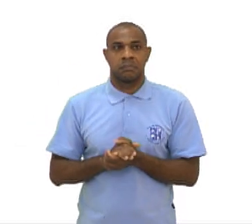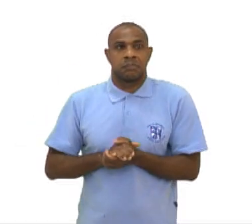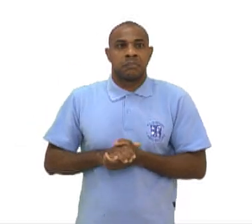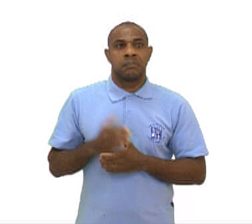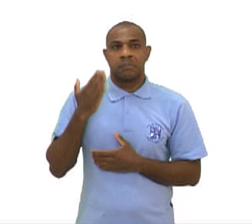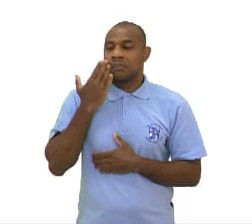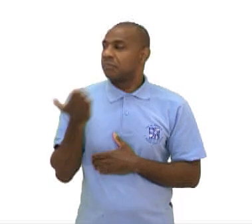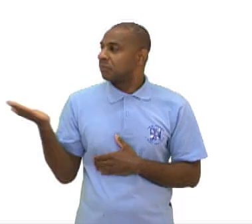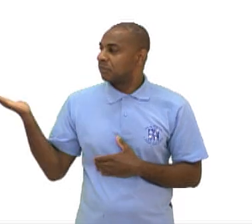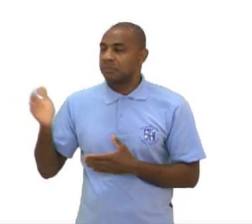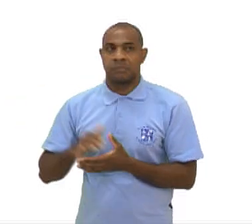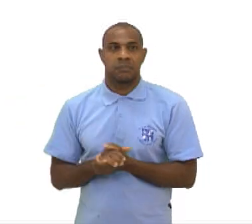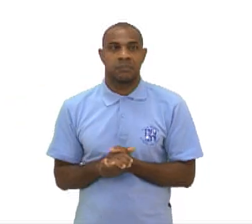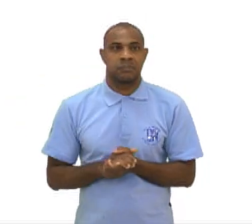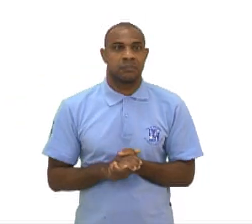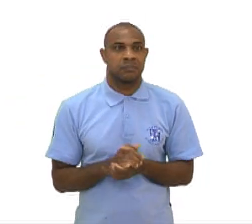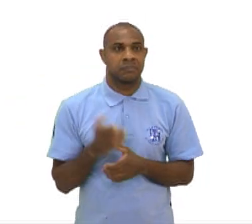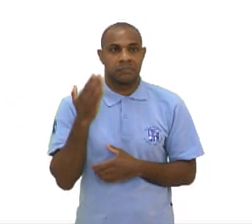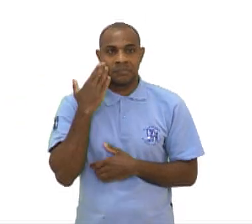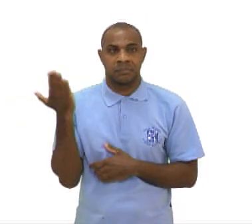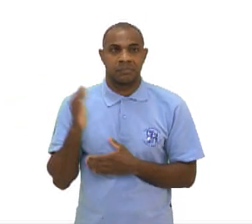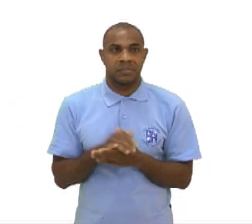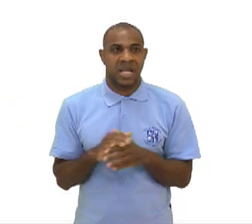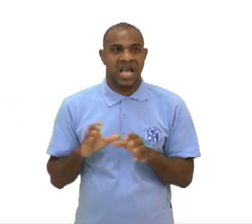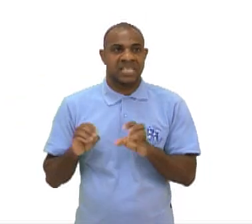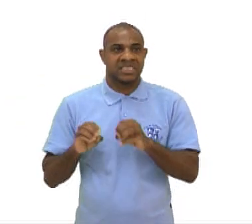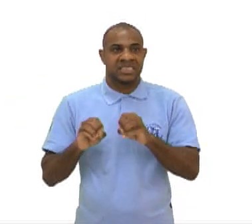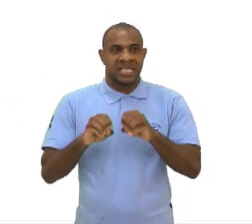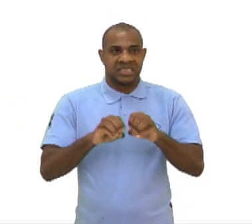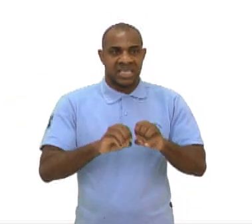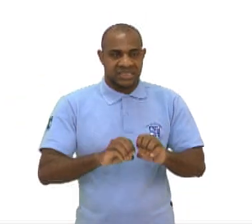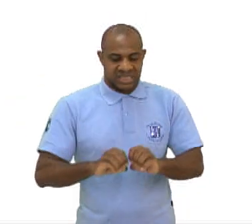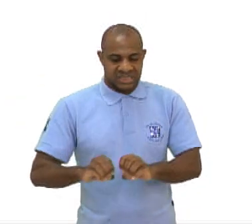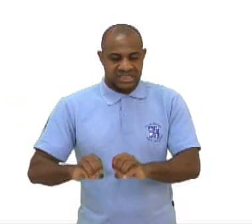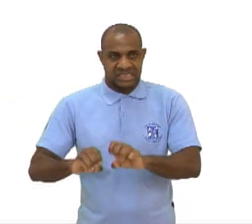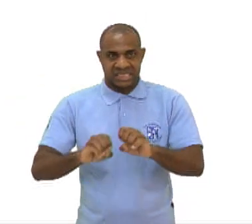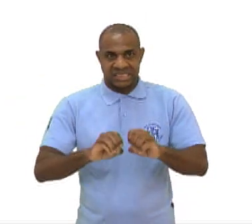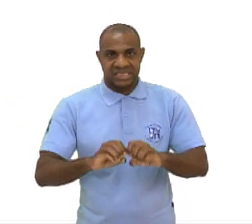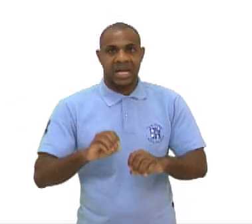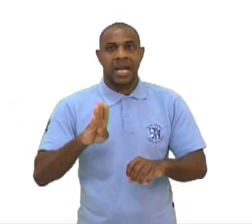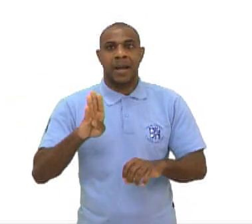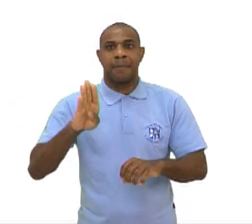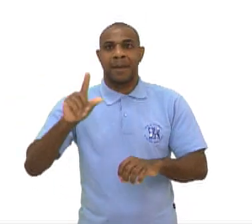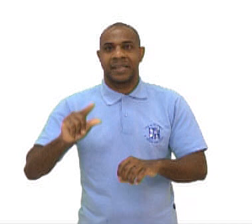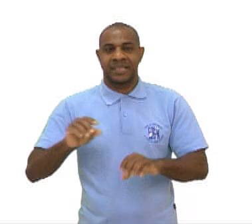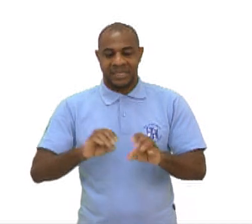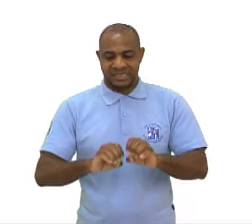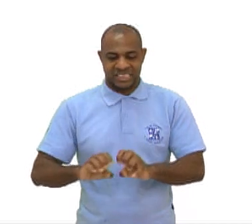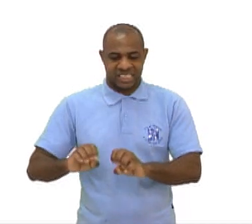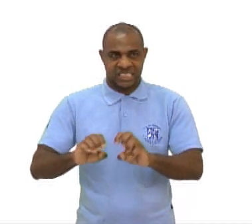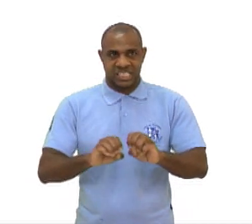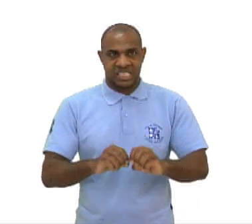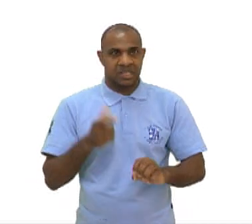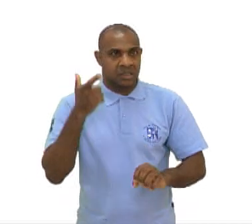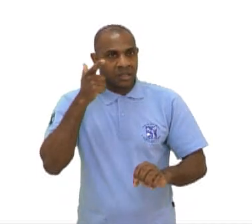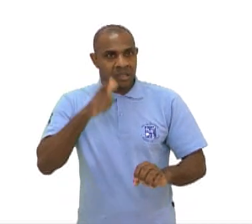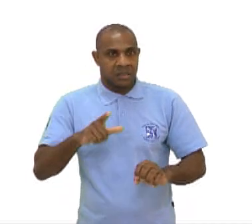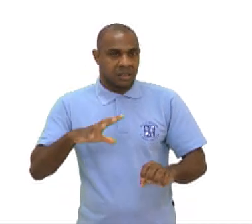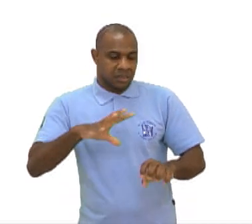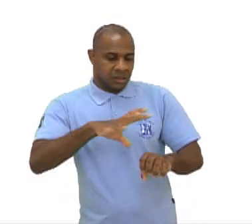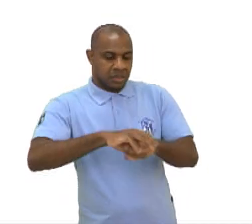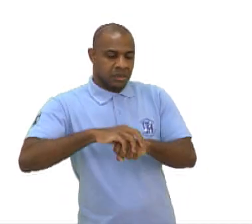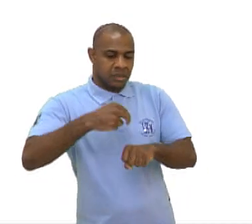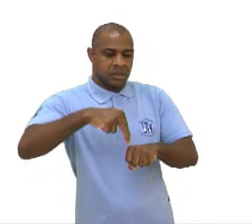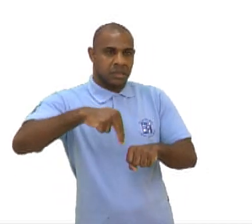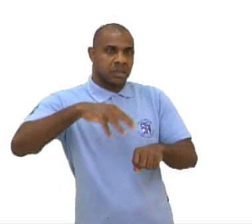Então, está mostrando ali para vocês uma animação. A bactéria está ali no solo, bem bonitinha, uma bactéria fixadora. Ela vai lá e consegue pegar o